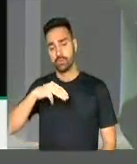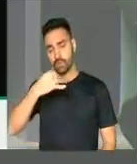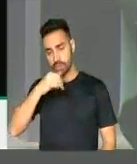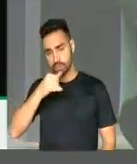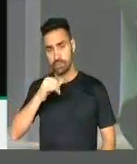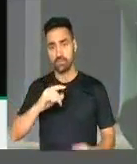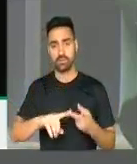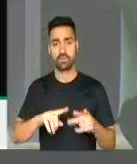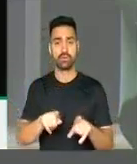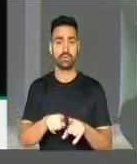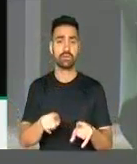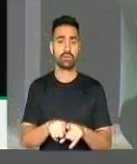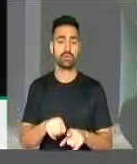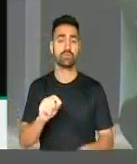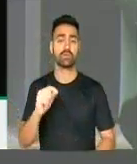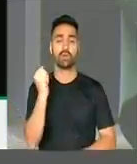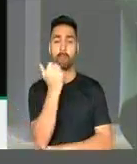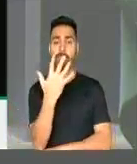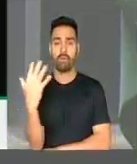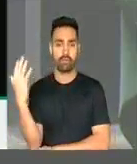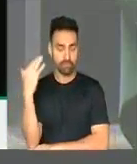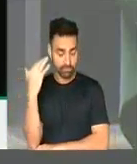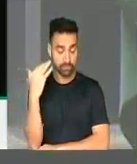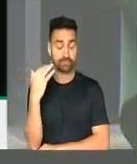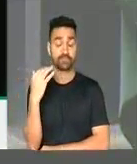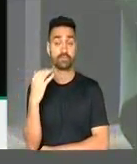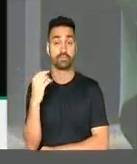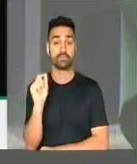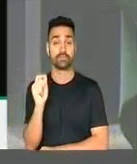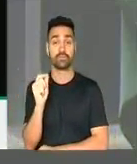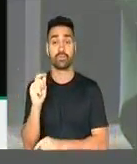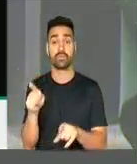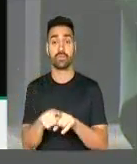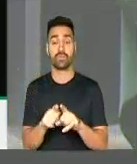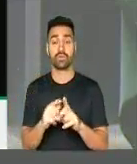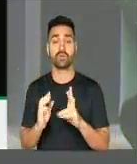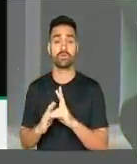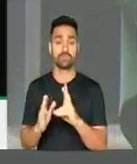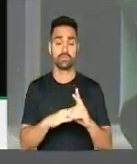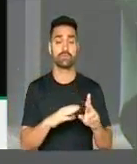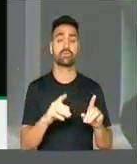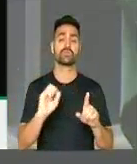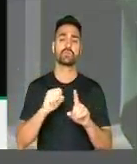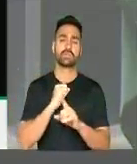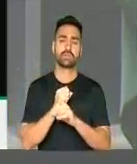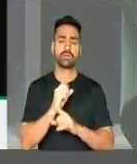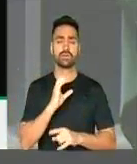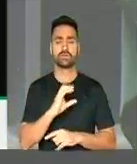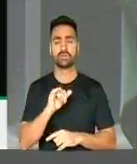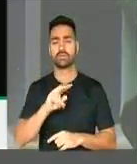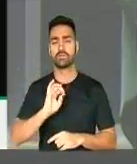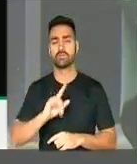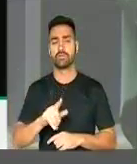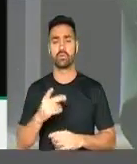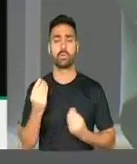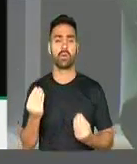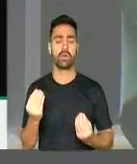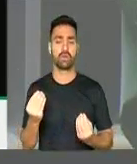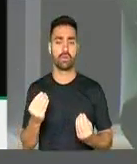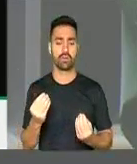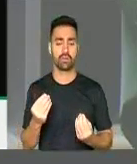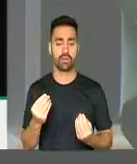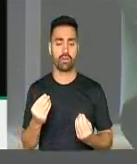ministro do Meio Ambiente e entidades indígenas e da sociedade civil para que o